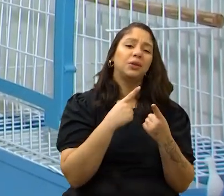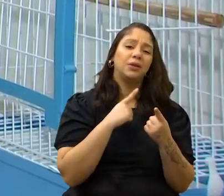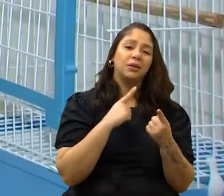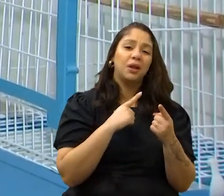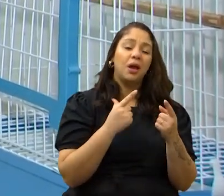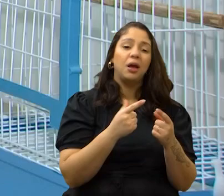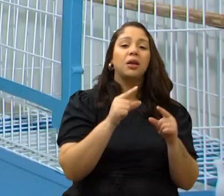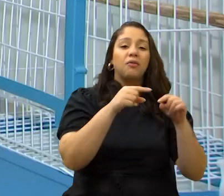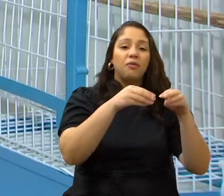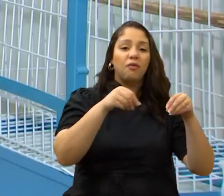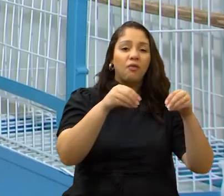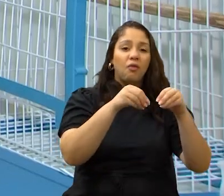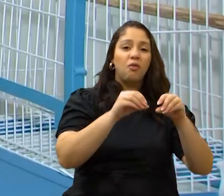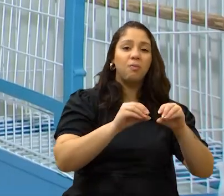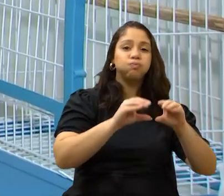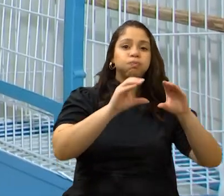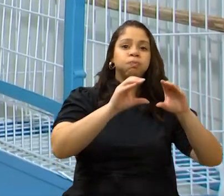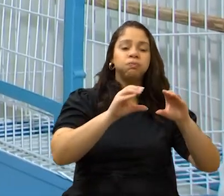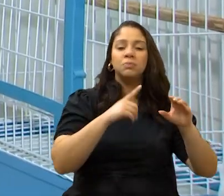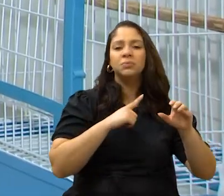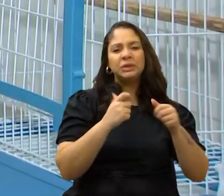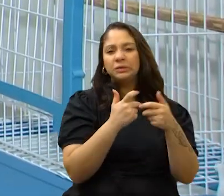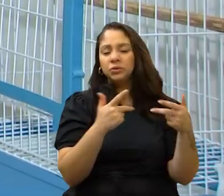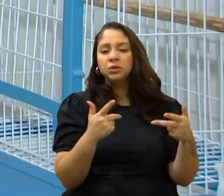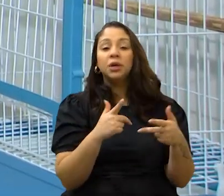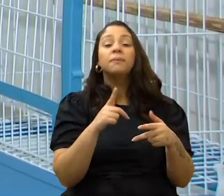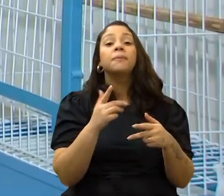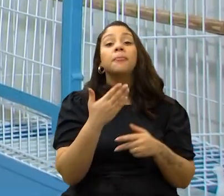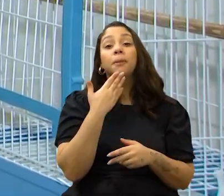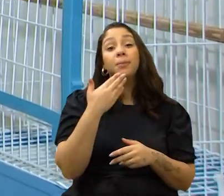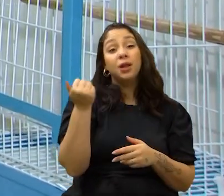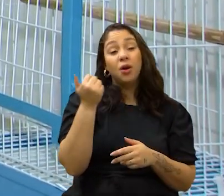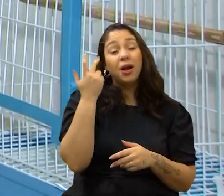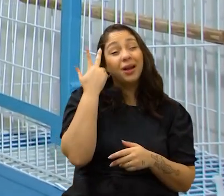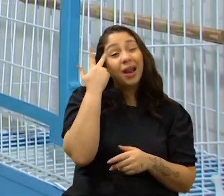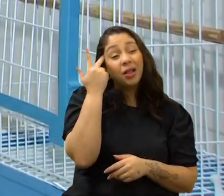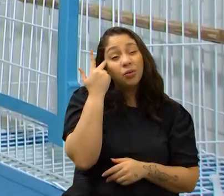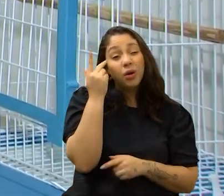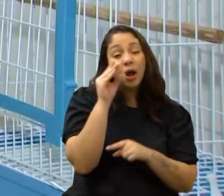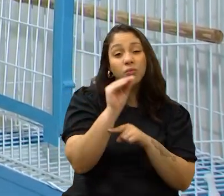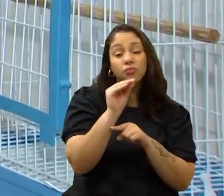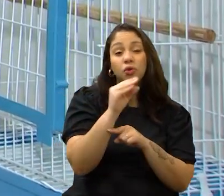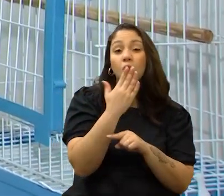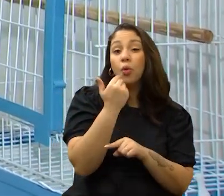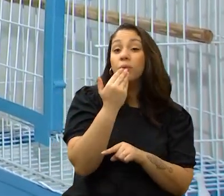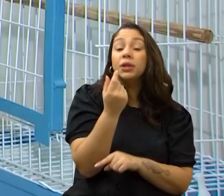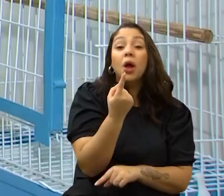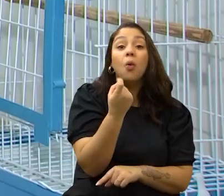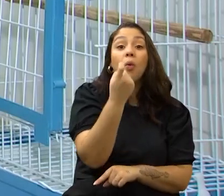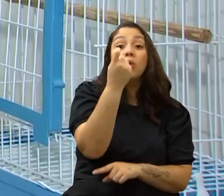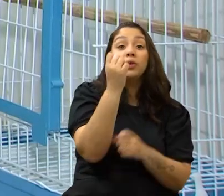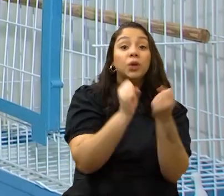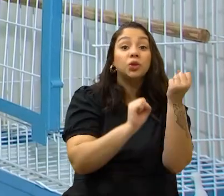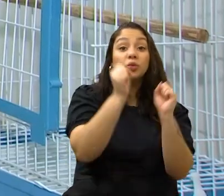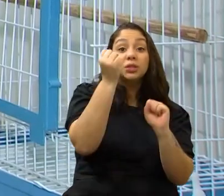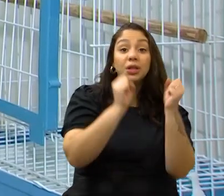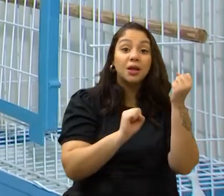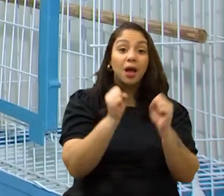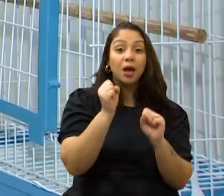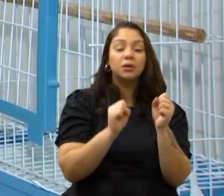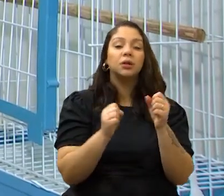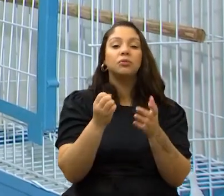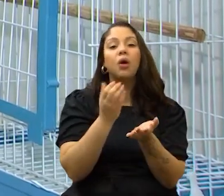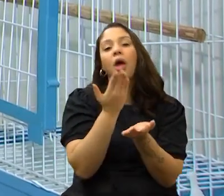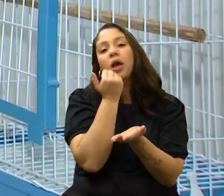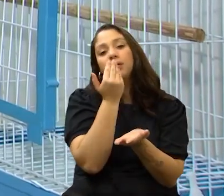contém fermento, conservante. Então a gente fala para dar a alimentação mais natural possível. A única coisa industrializada seria a